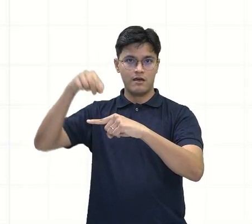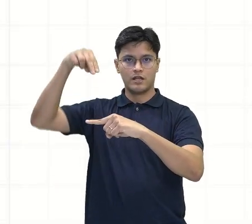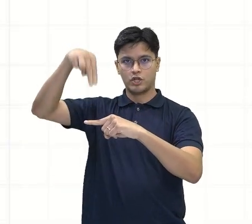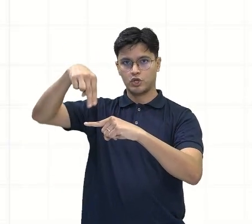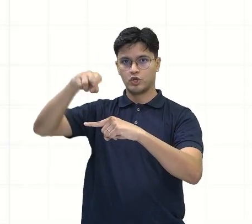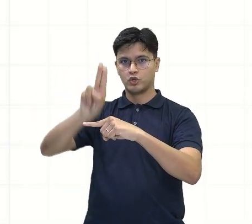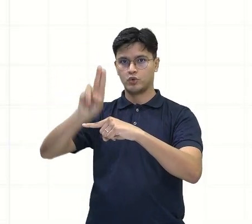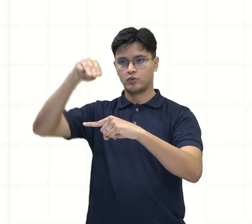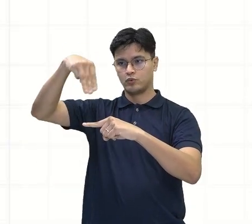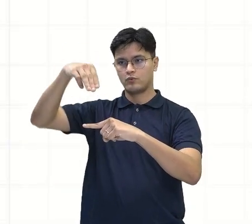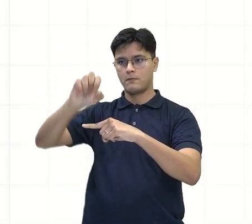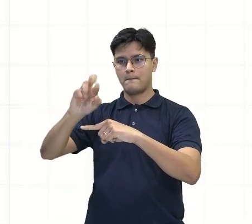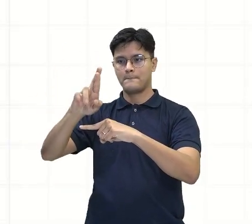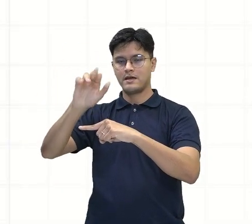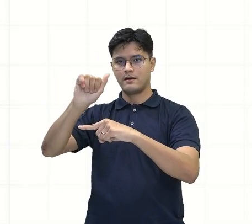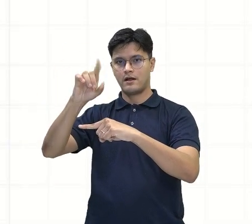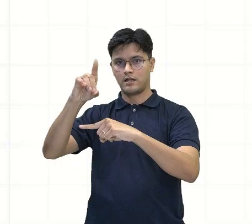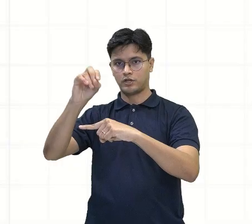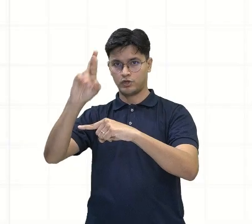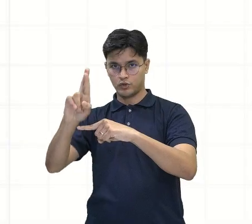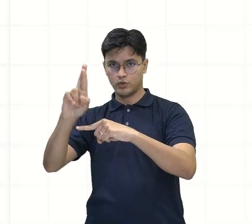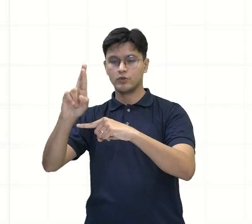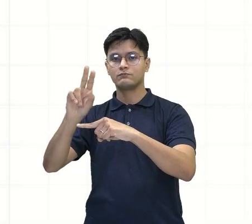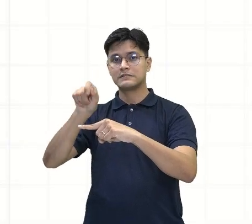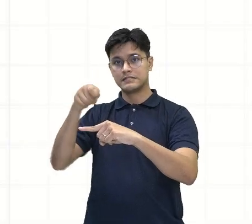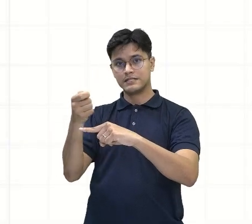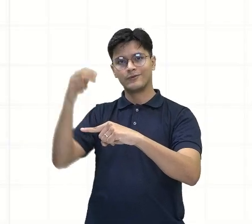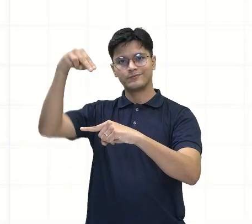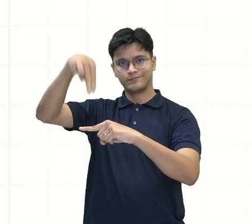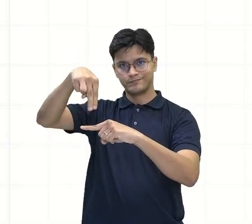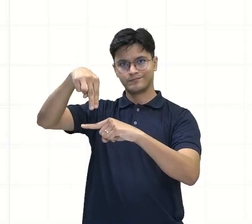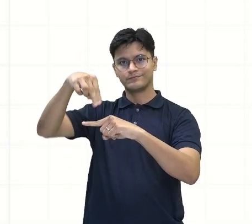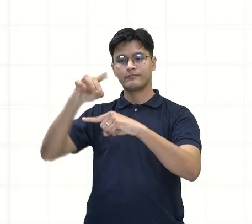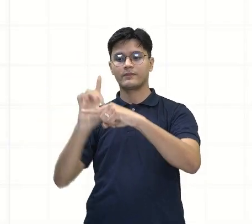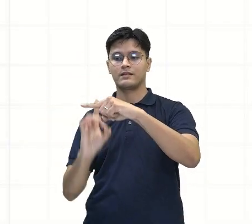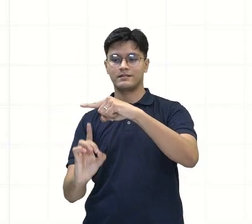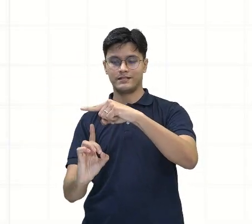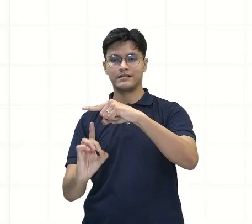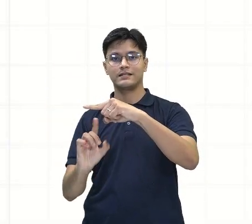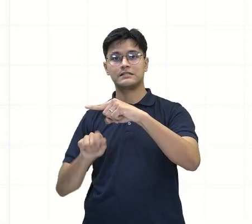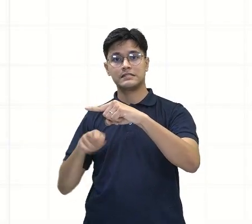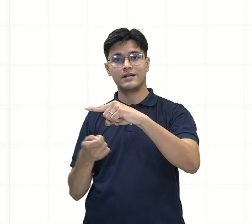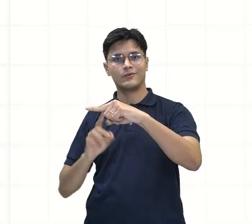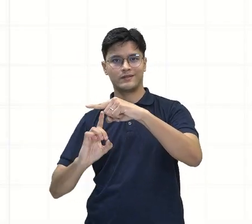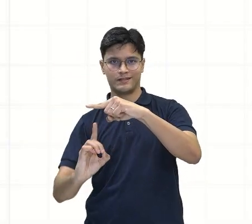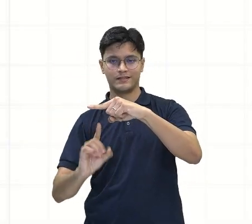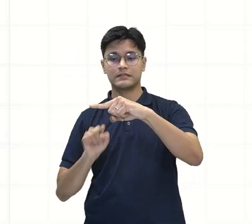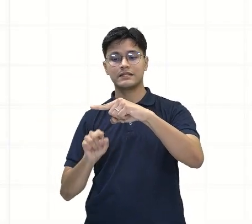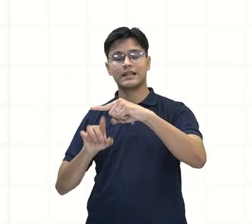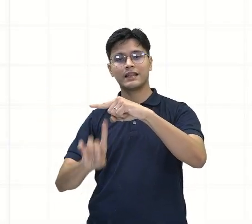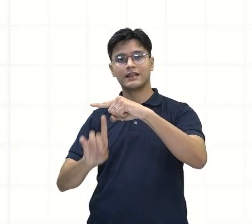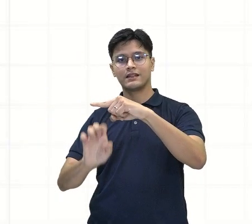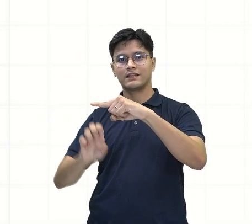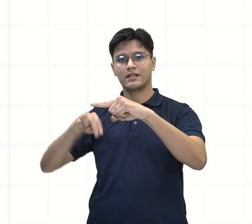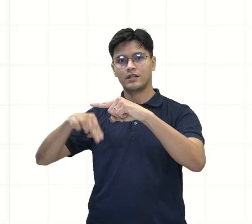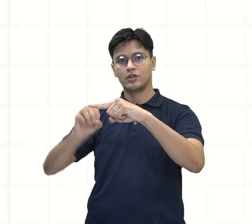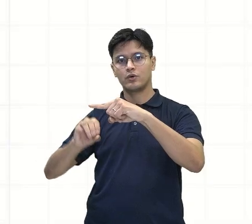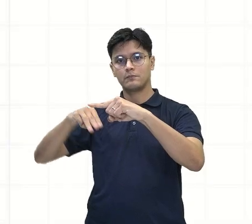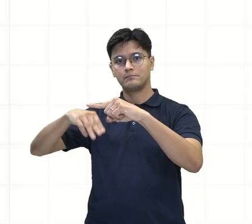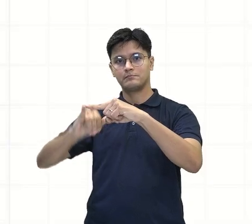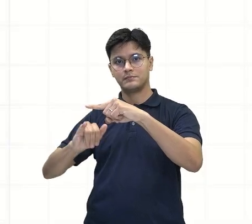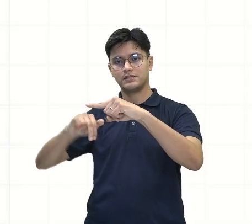numerador e o de baixo nós chamamos de denominador, ok? Uma outra forma de nós representarmos a razão